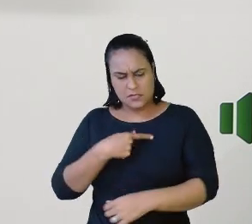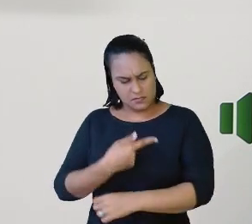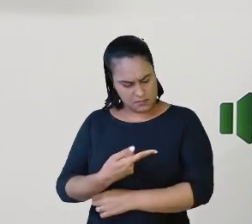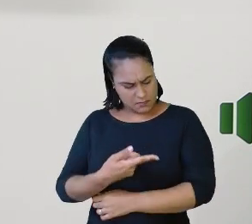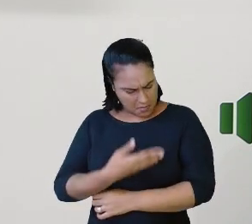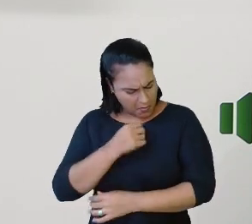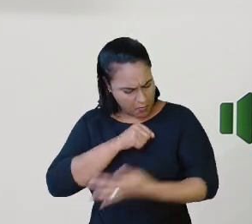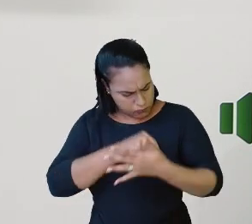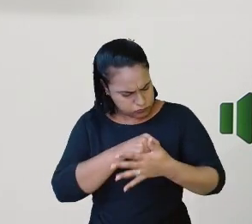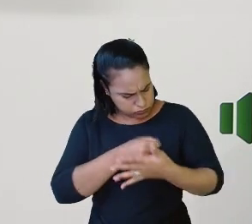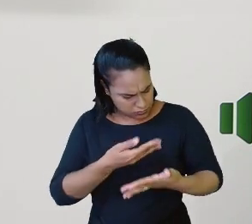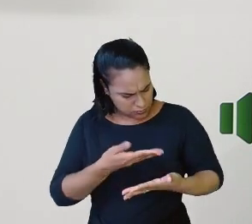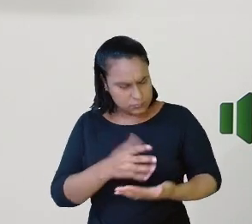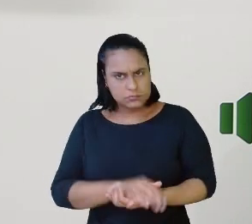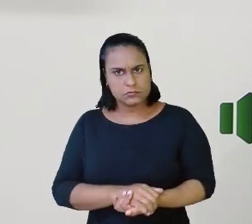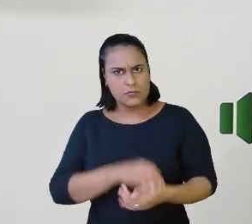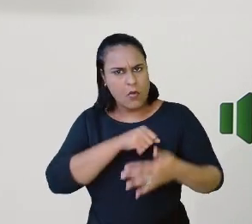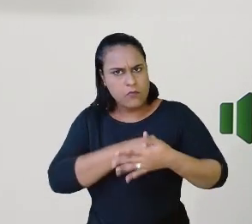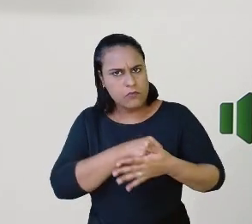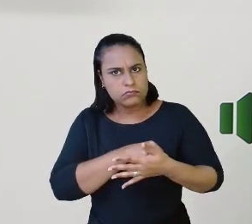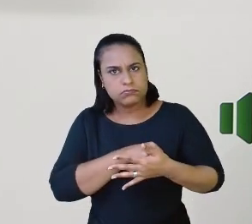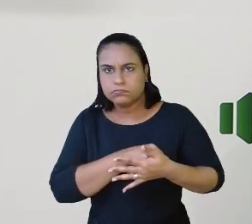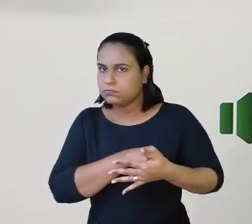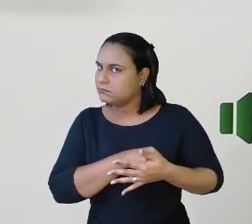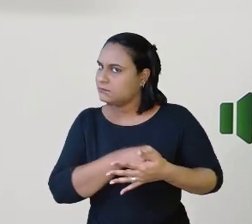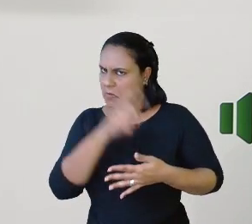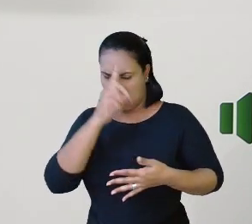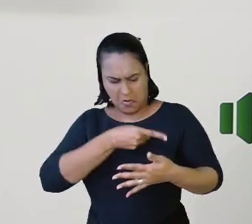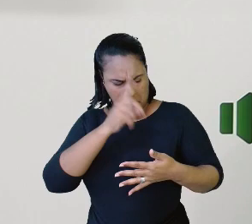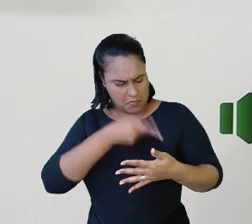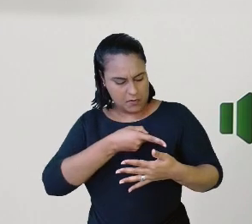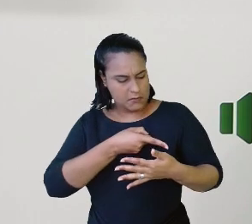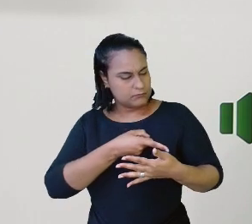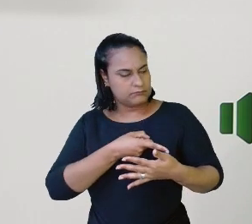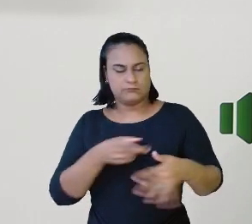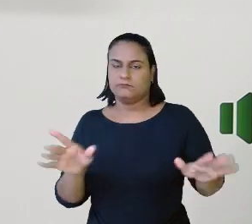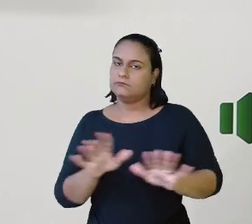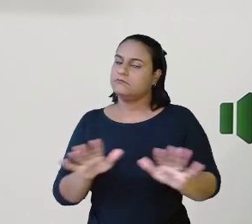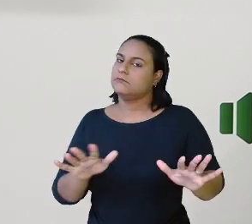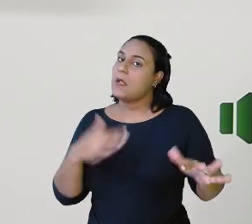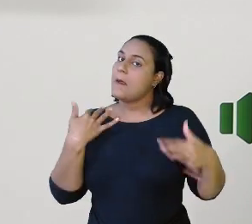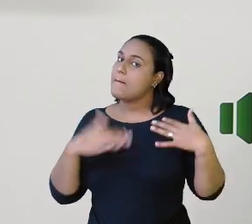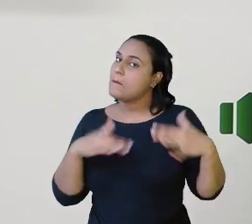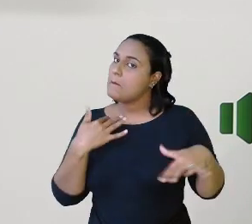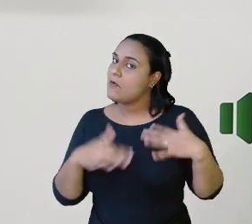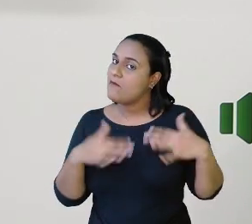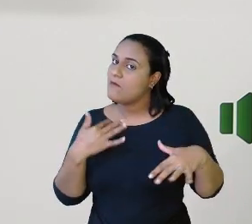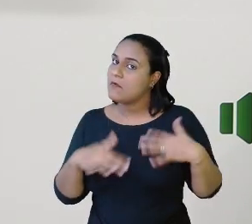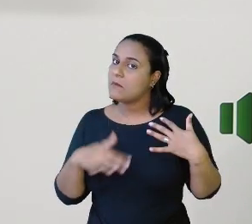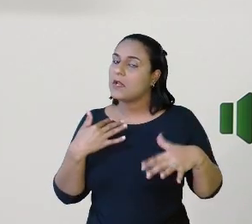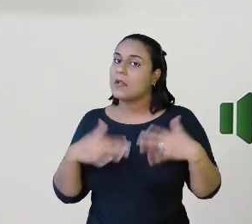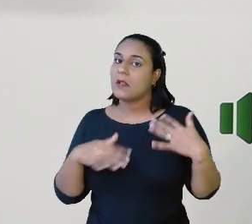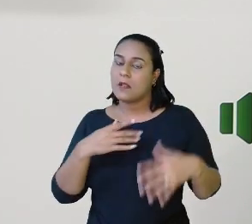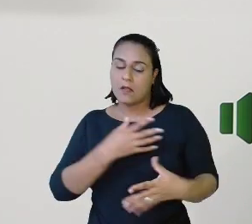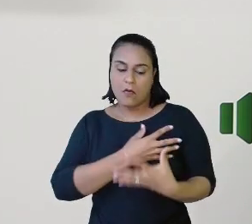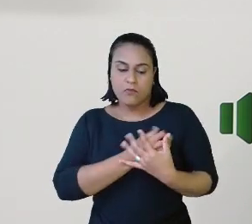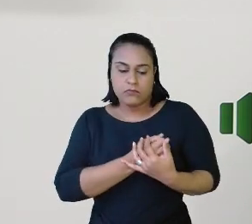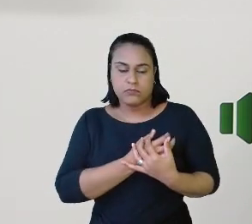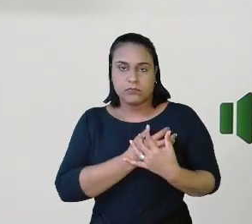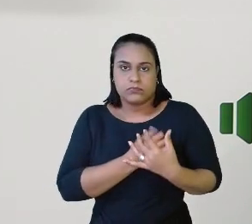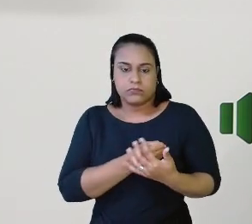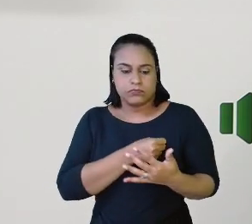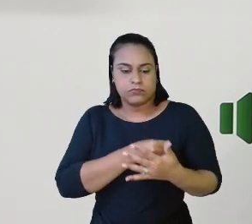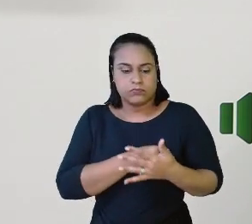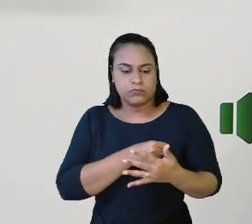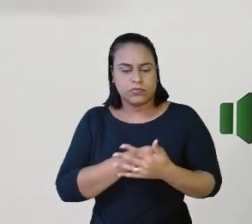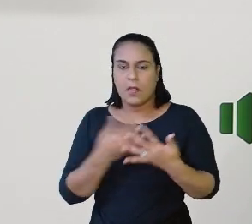coração, bate? Bate aí, coração. Não. A movimentação dele, a contração dele é